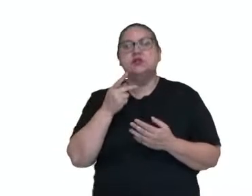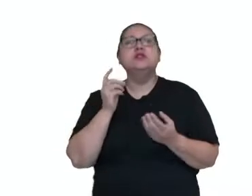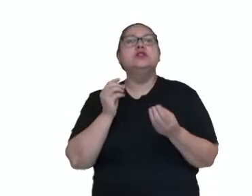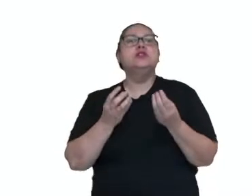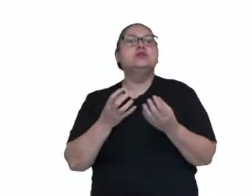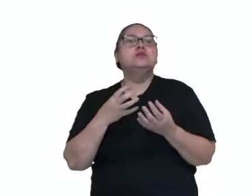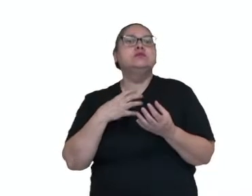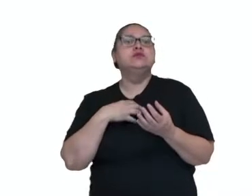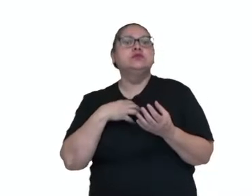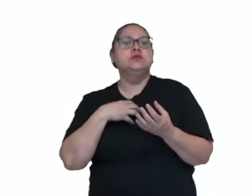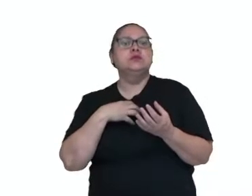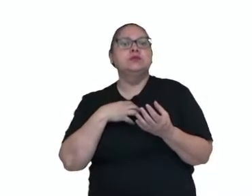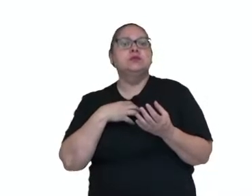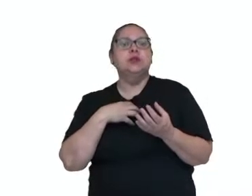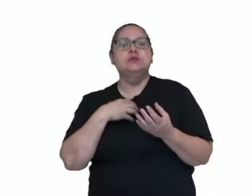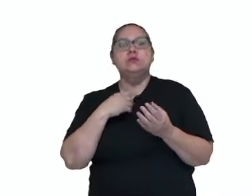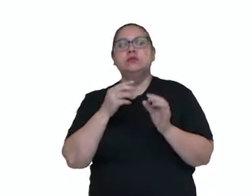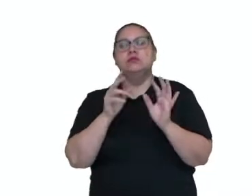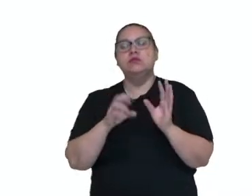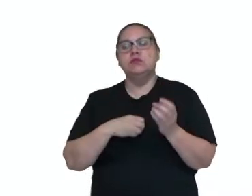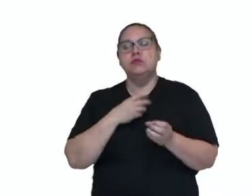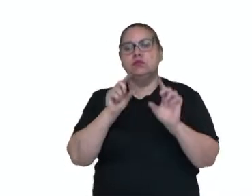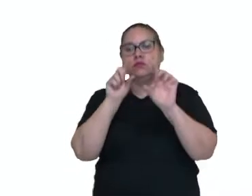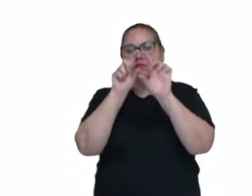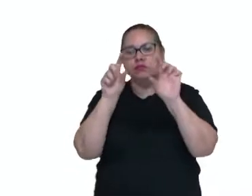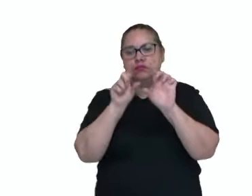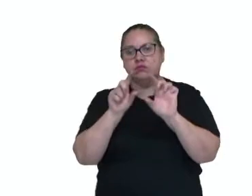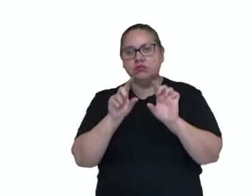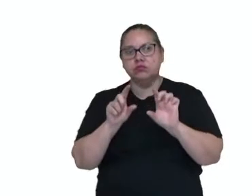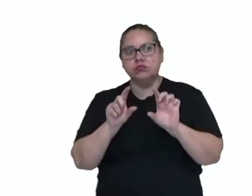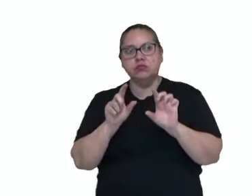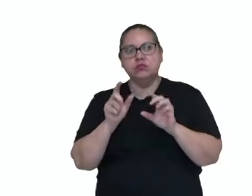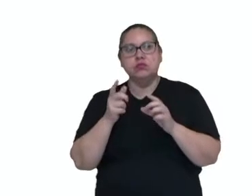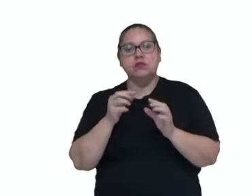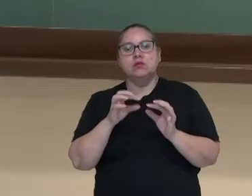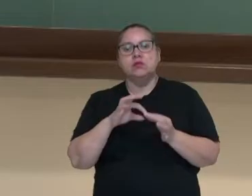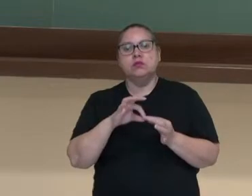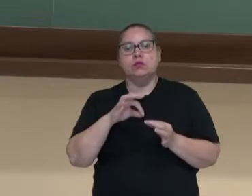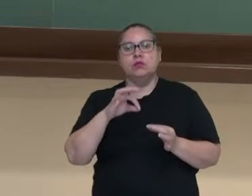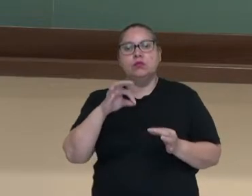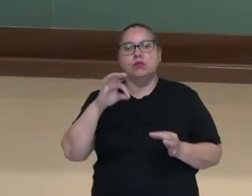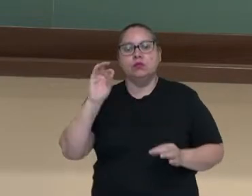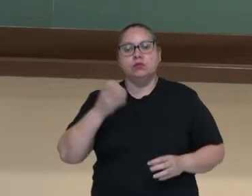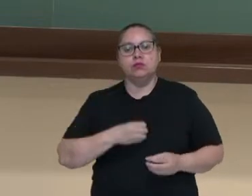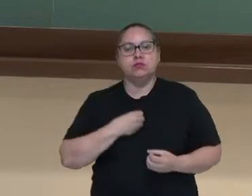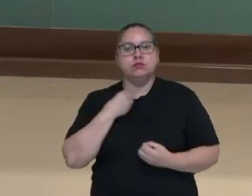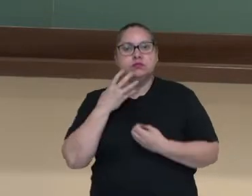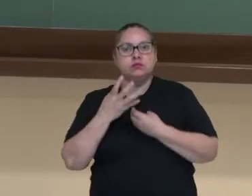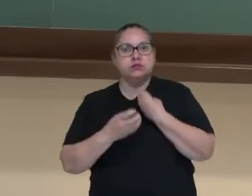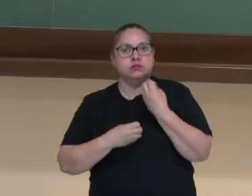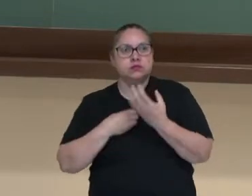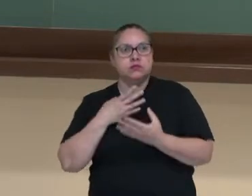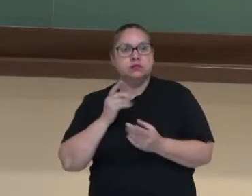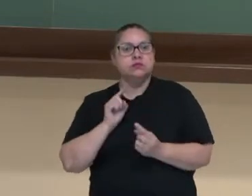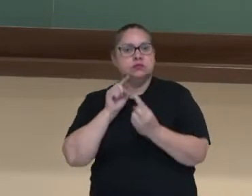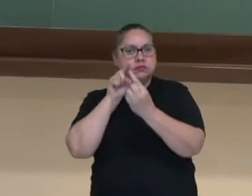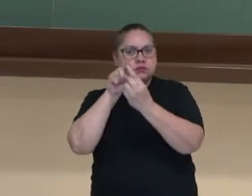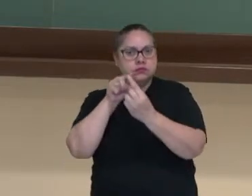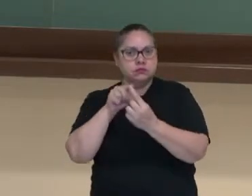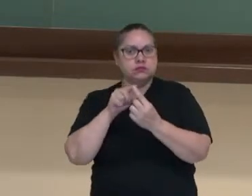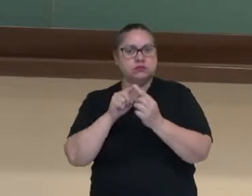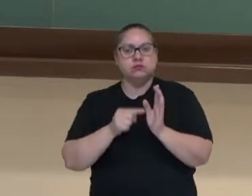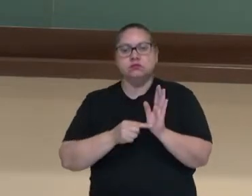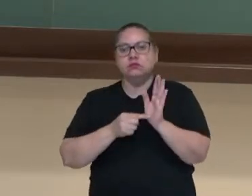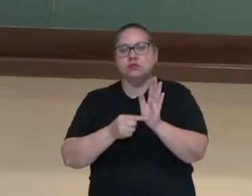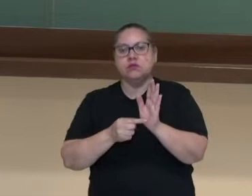maneira? Não em prosa, mas sim em versos. Em um longo poema, e esse poema tem por objetivo